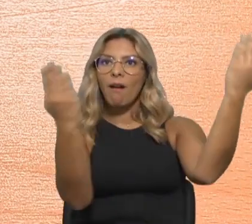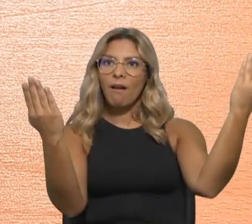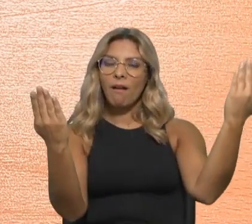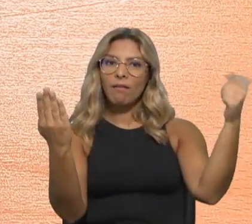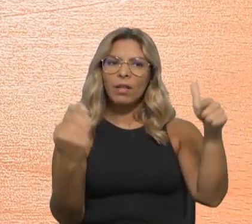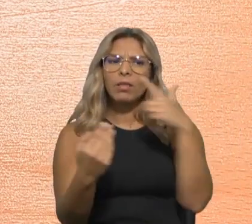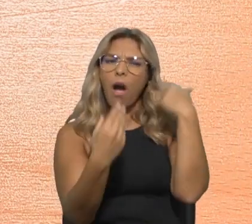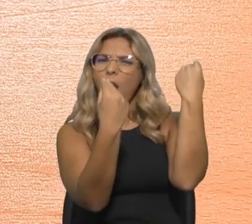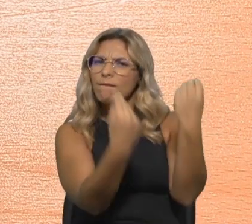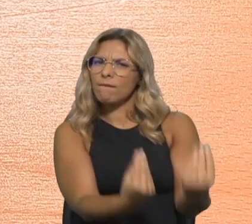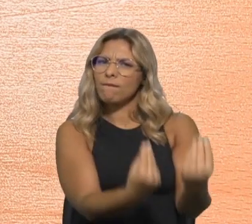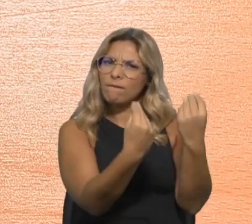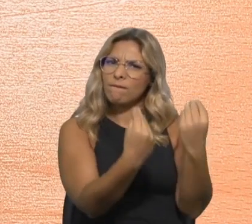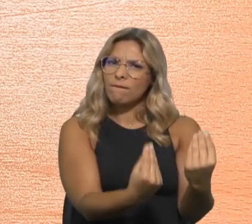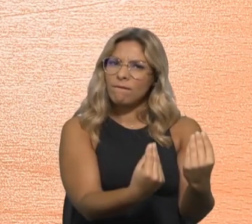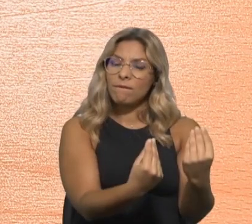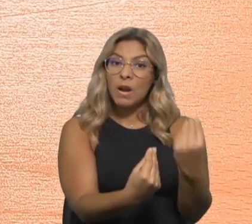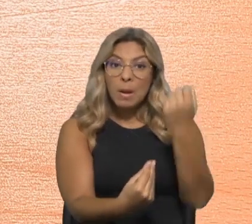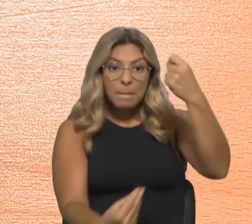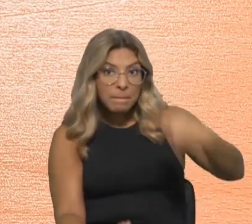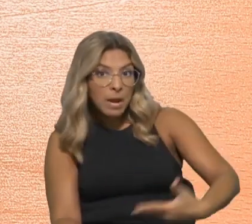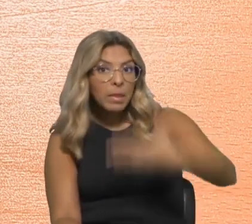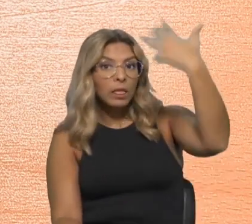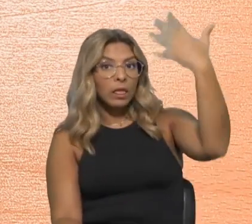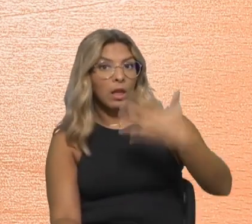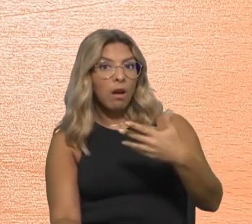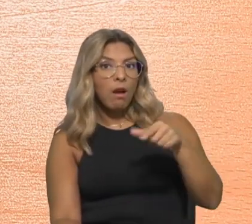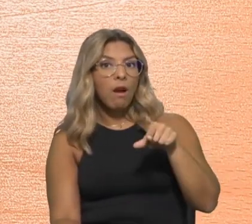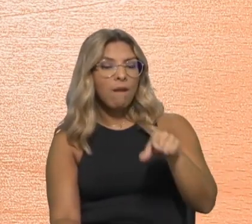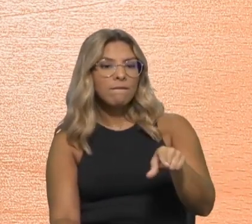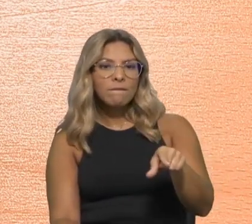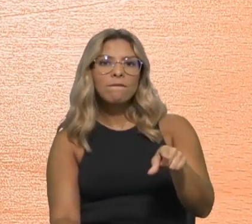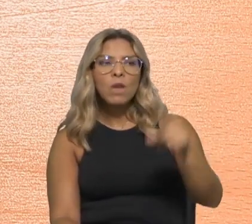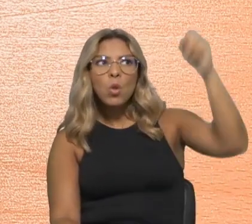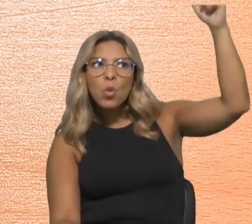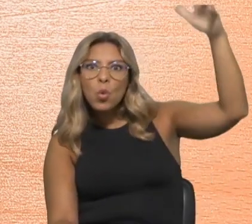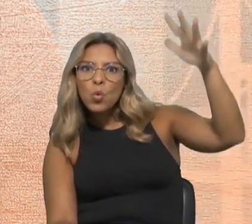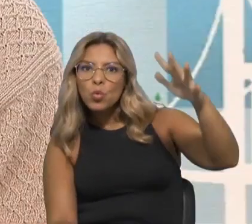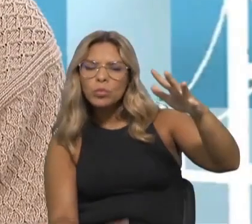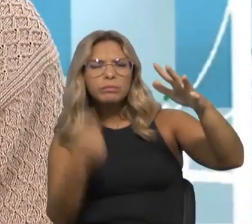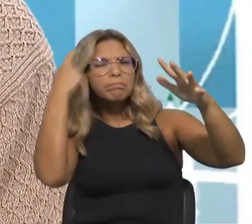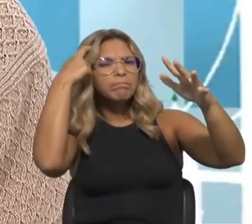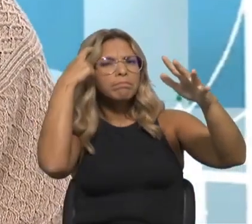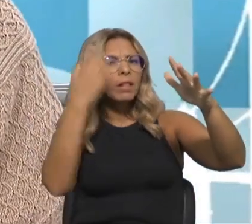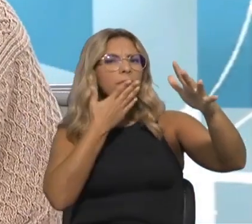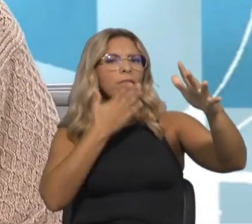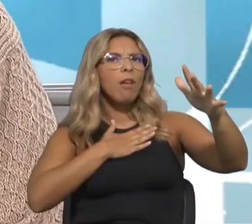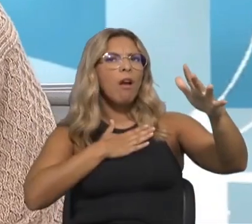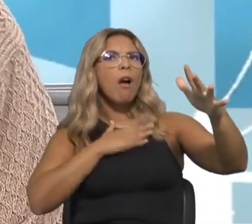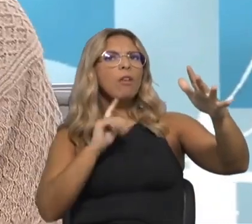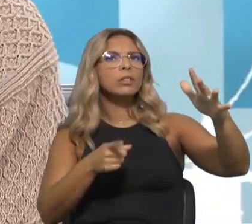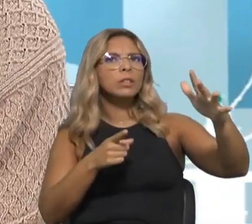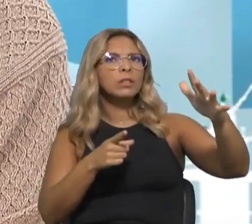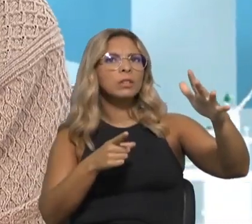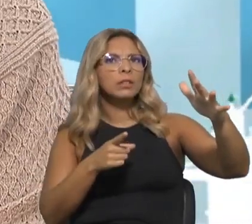bom mas este primeiro dia esta primeira luz de imediato nos faz pensar no primeiro